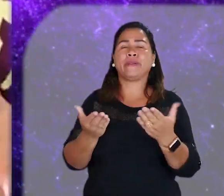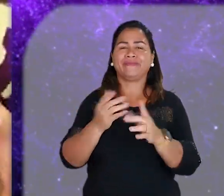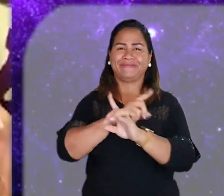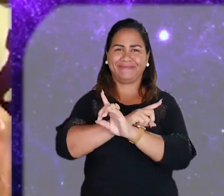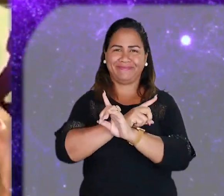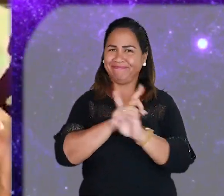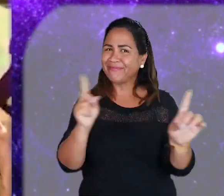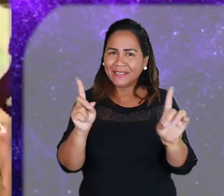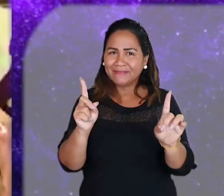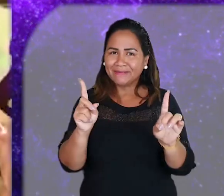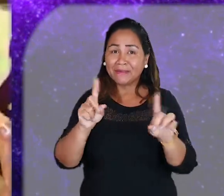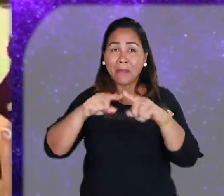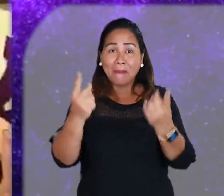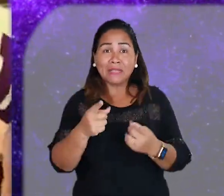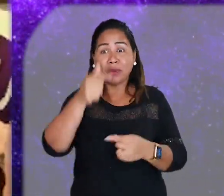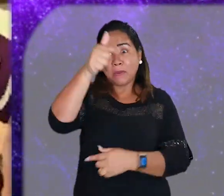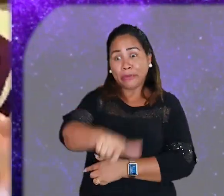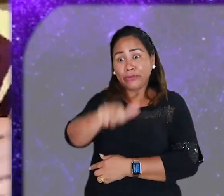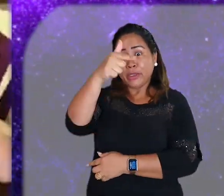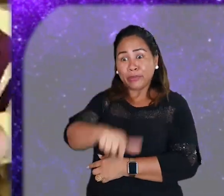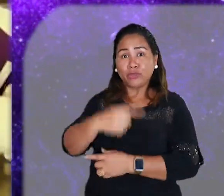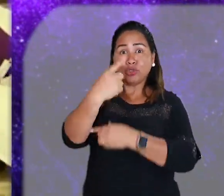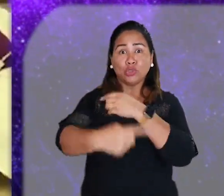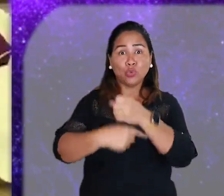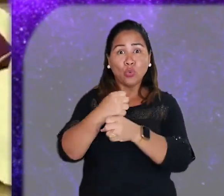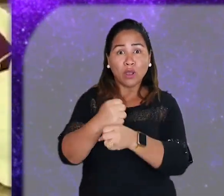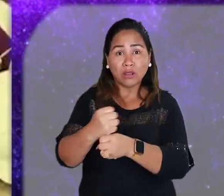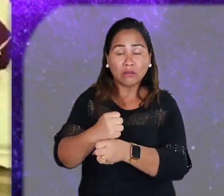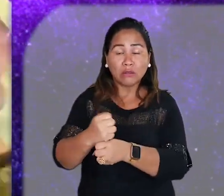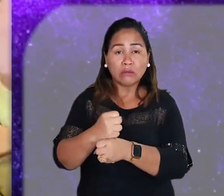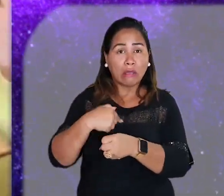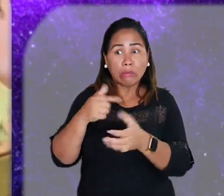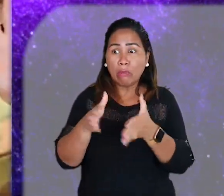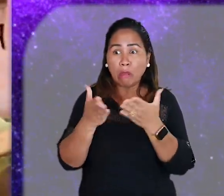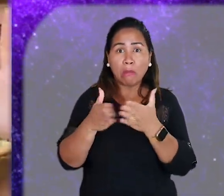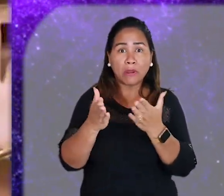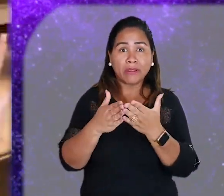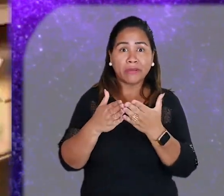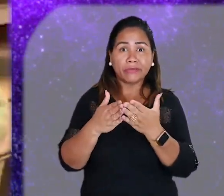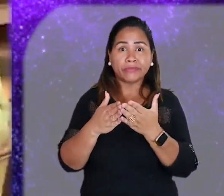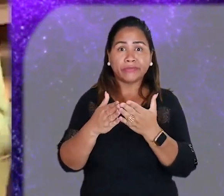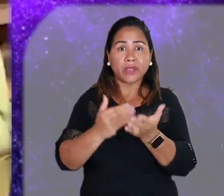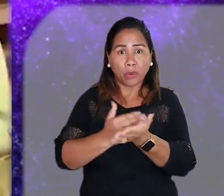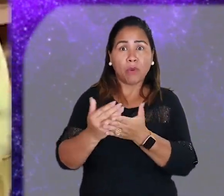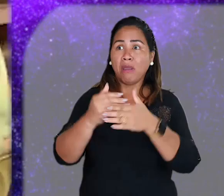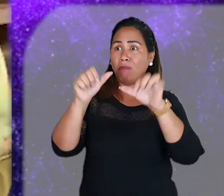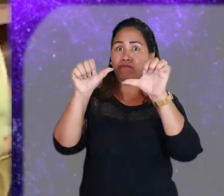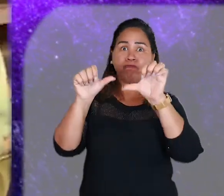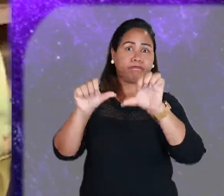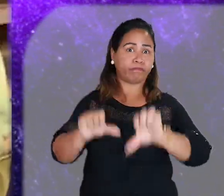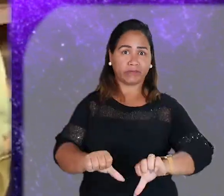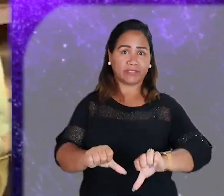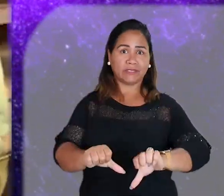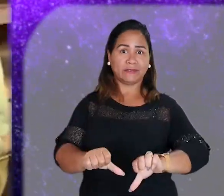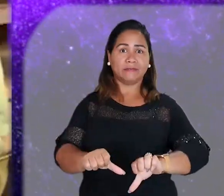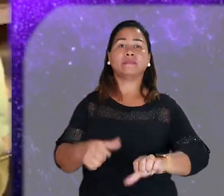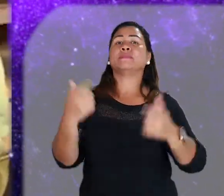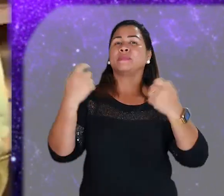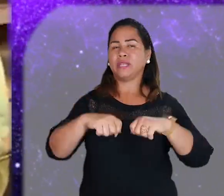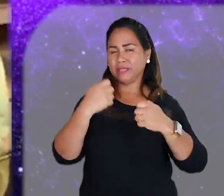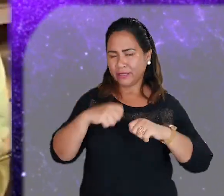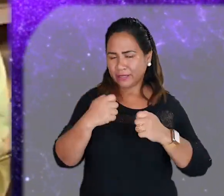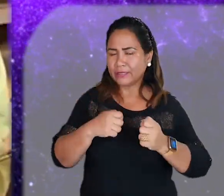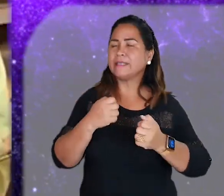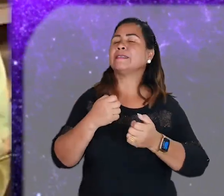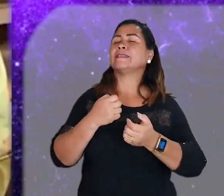se eu vibrar na pobreza durante um ano talvez eu comece a piorar porque